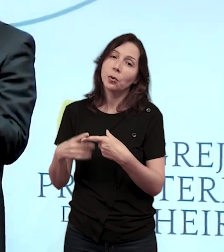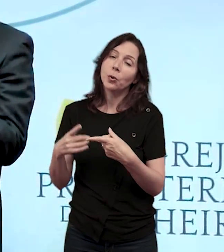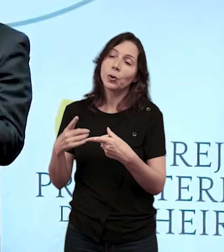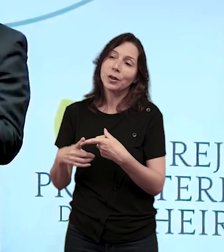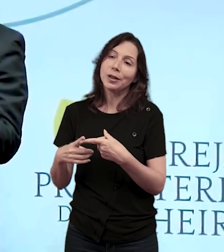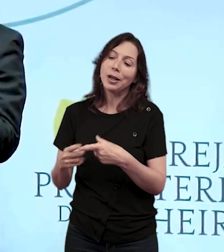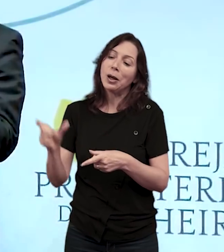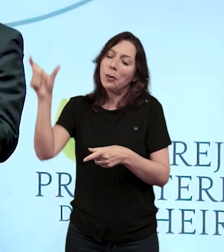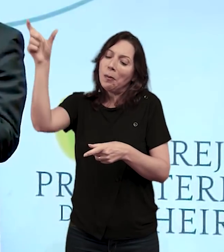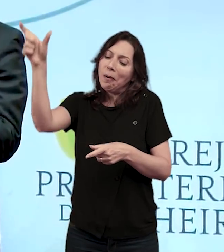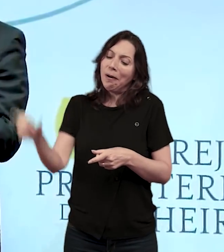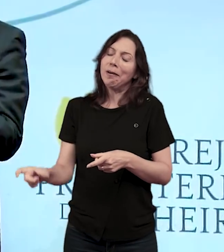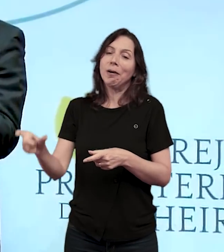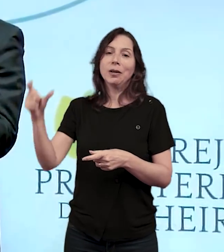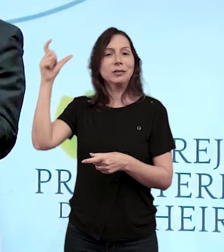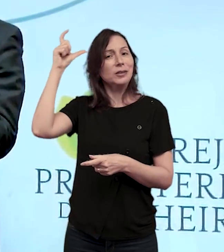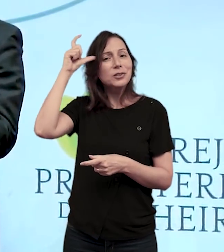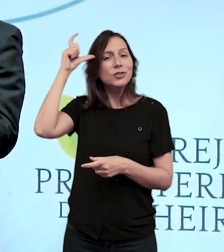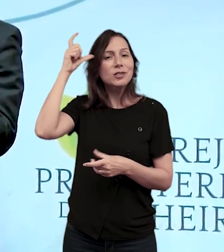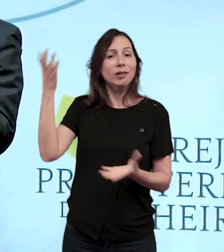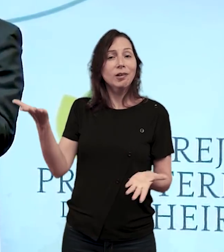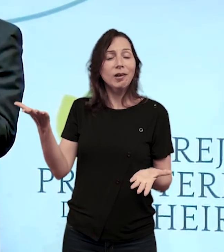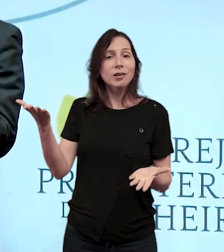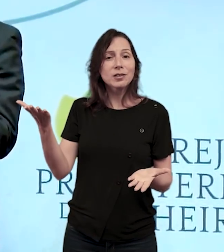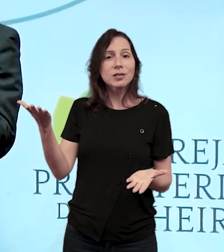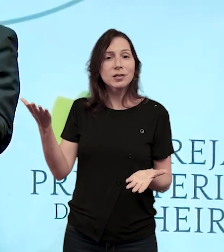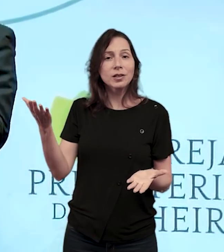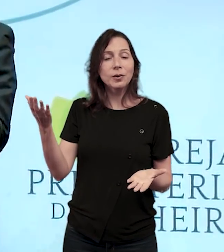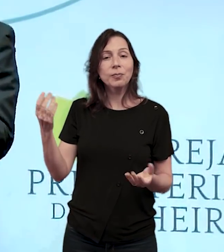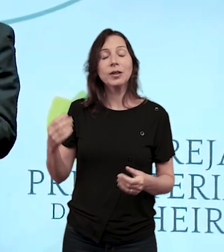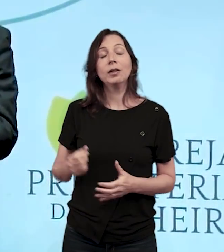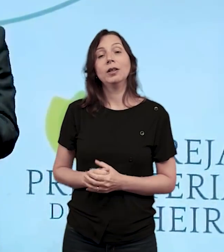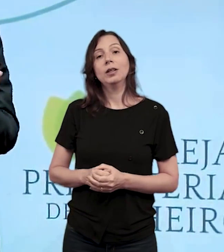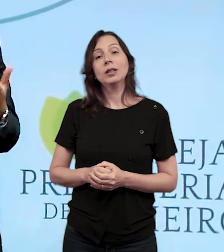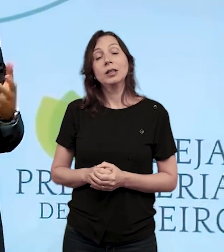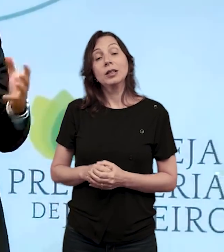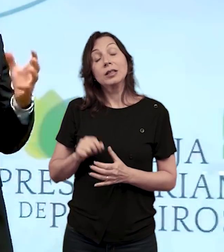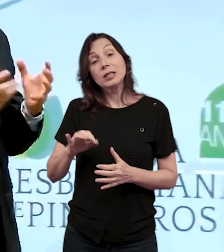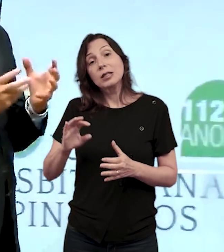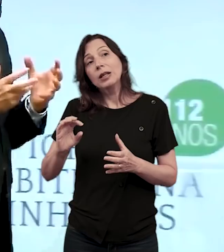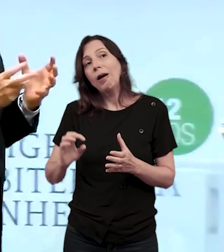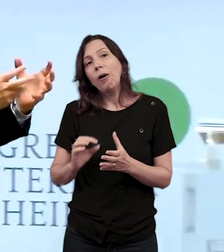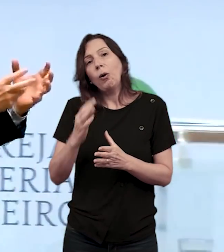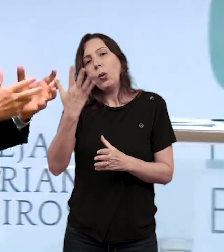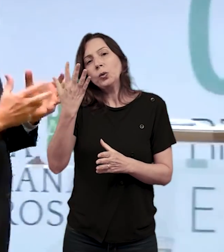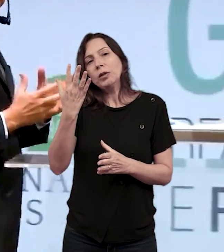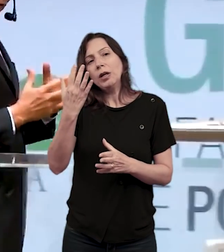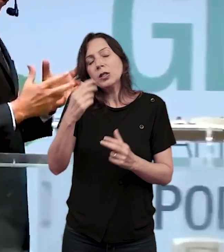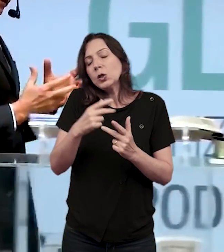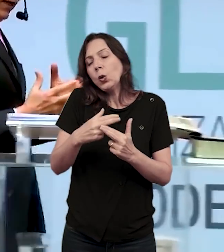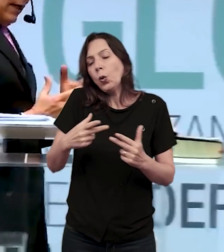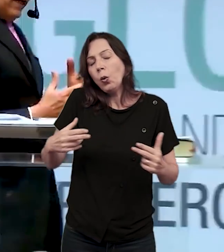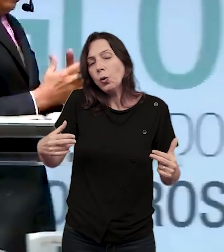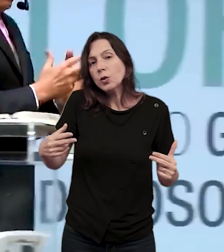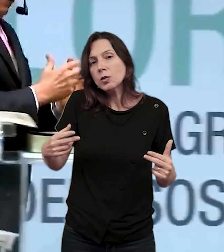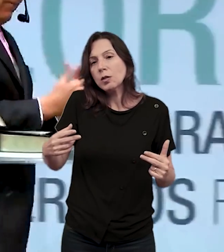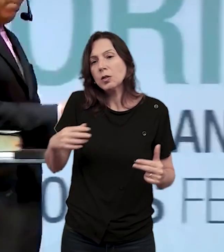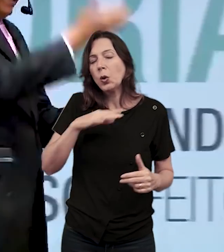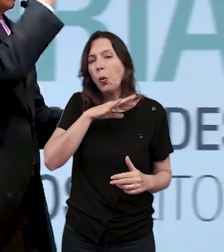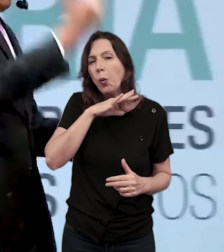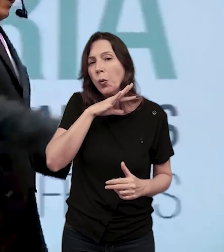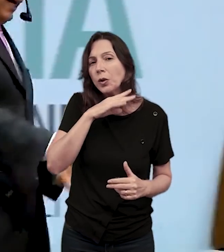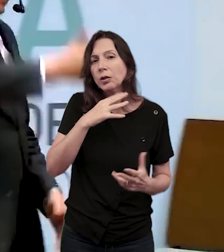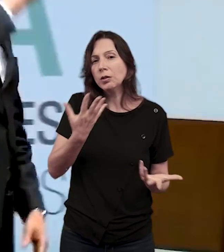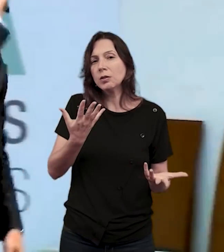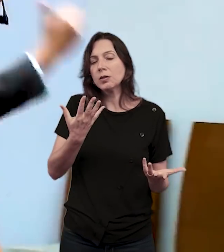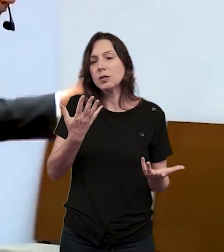vida, e o sofrimento, e a enfermidade, a dor, e o desemprego, e a crise familiar, é uma providência carrancuda, então o diabo vem e